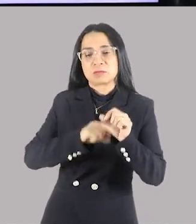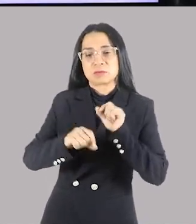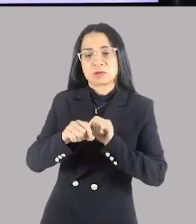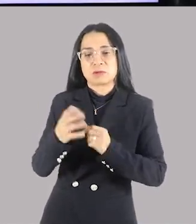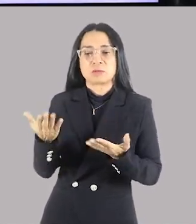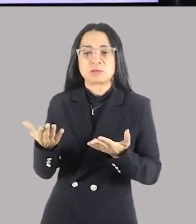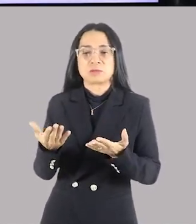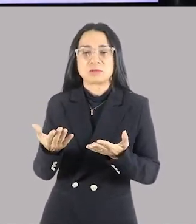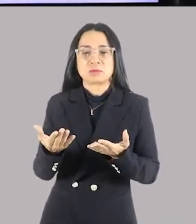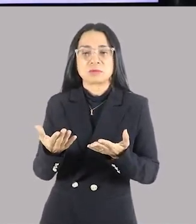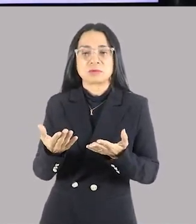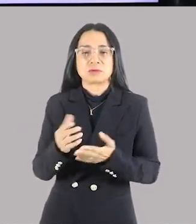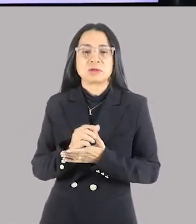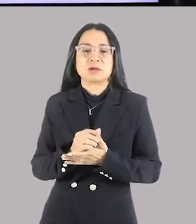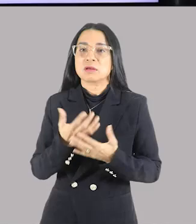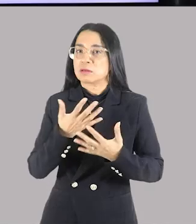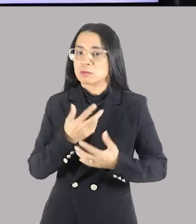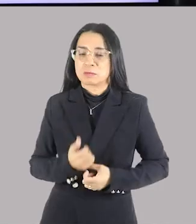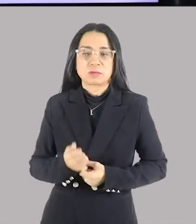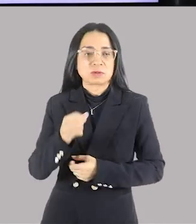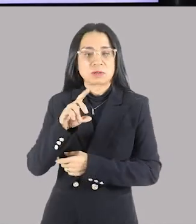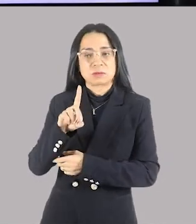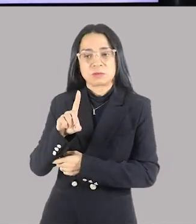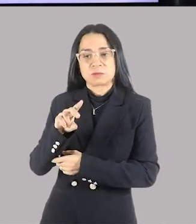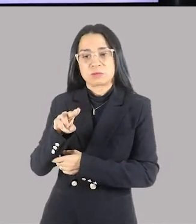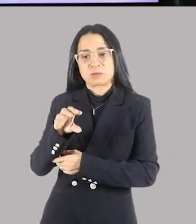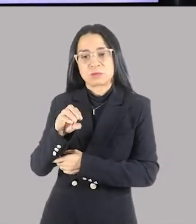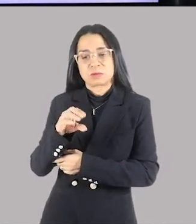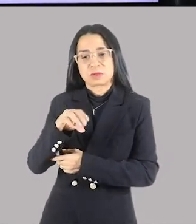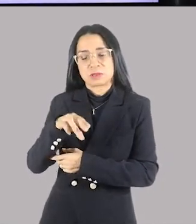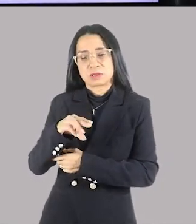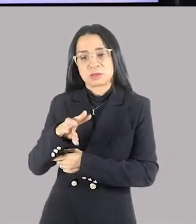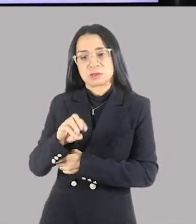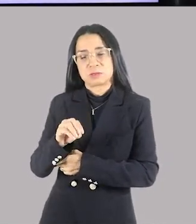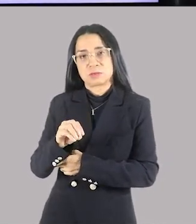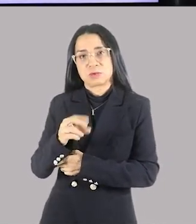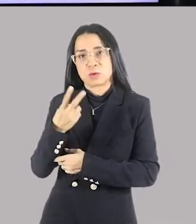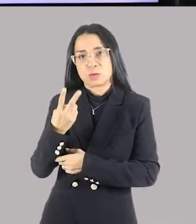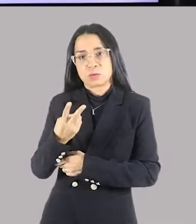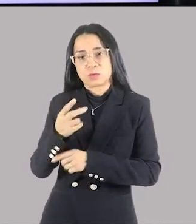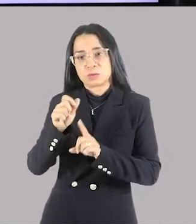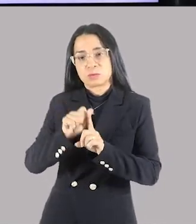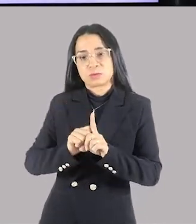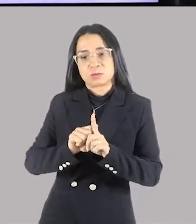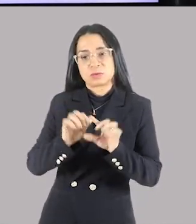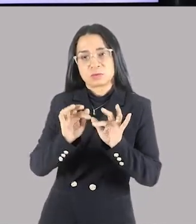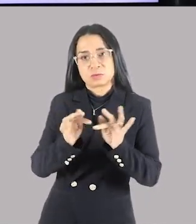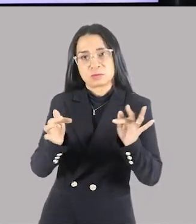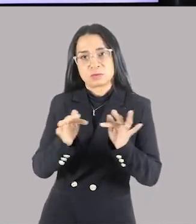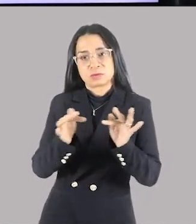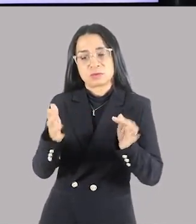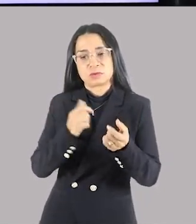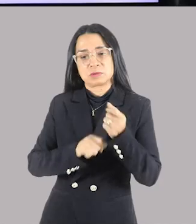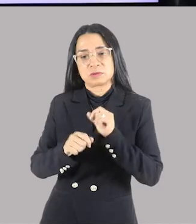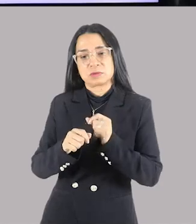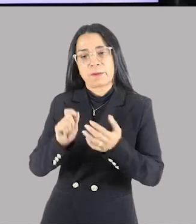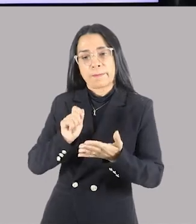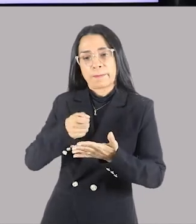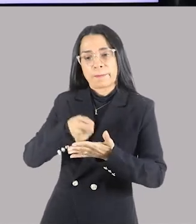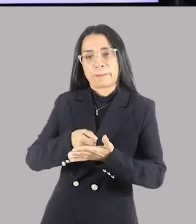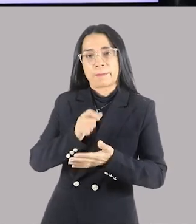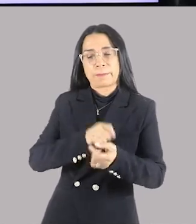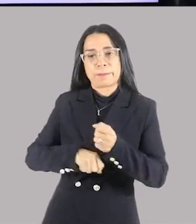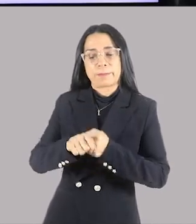duodécimo é uma parte que corresponde aí a 2 meses, para simplificar, corresponde a 2 meses de